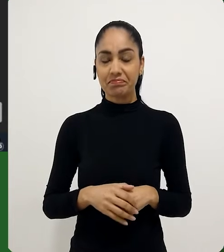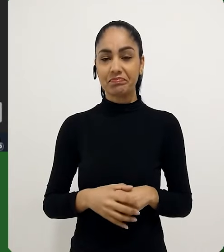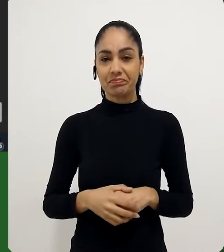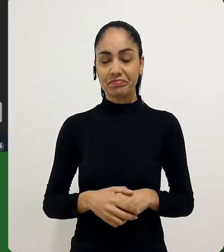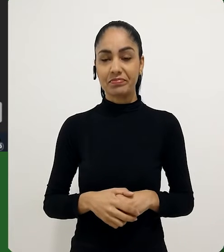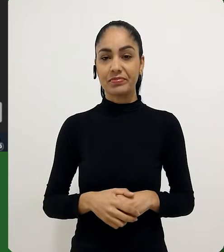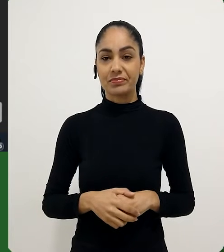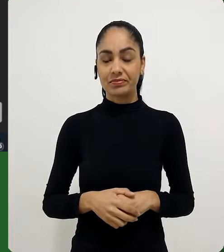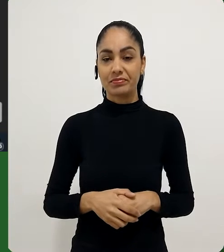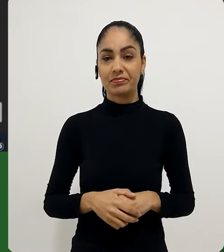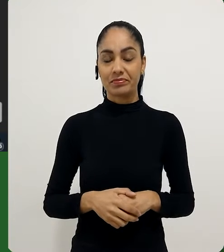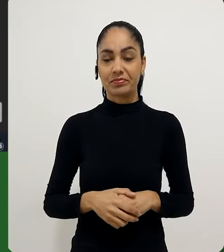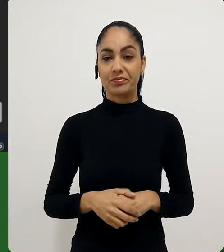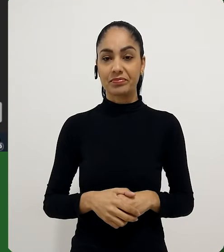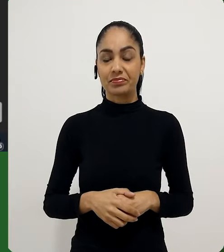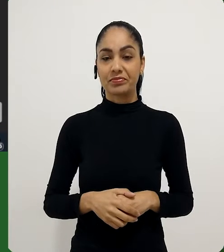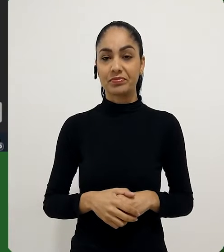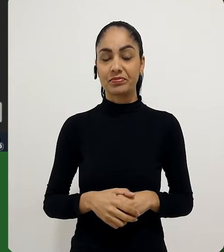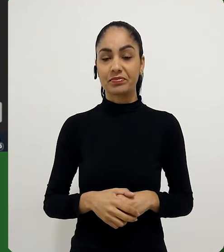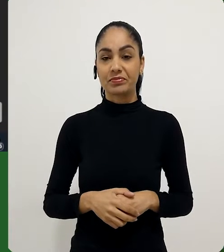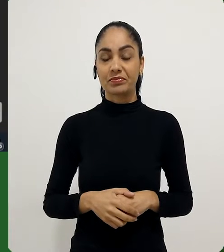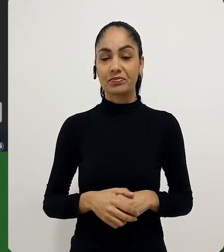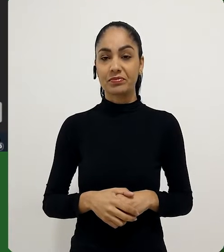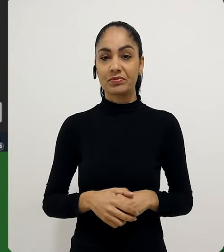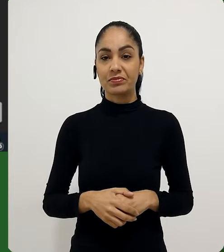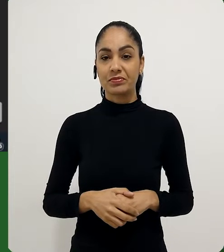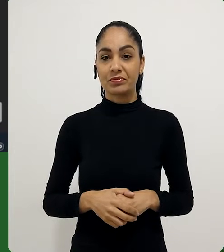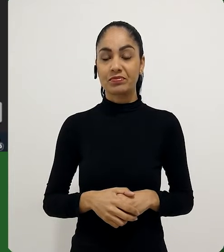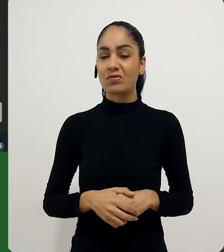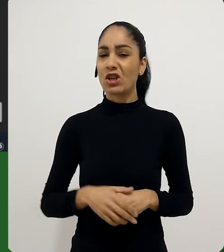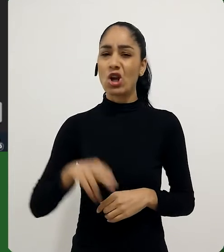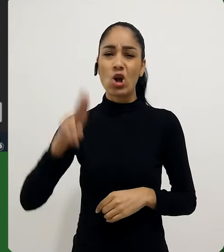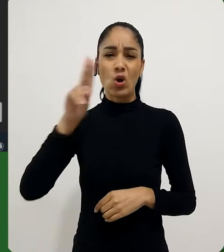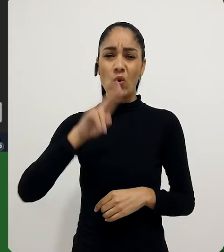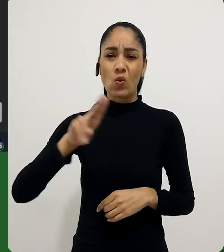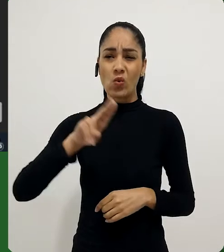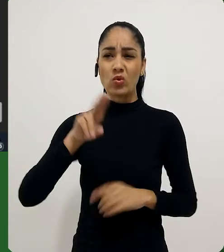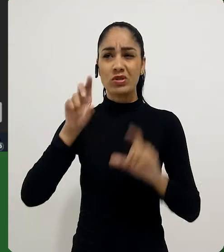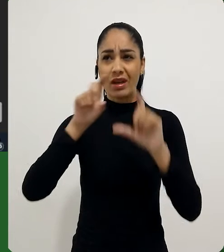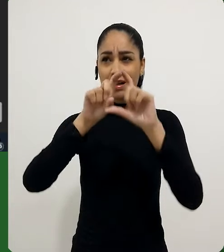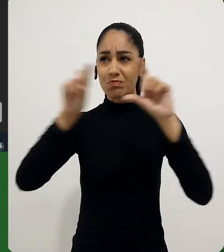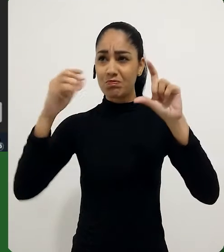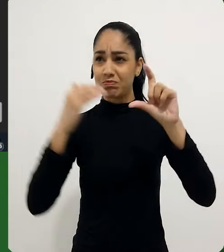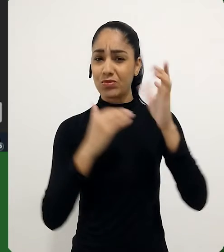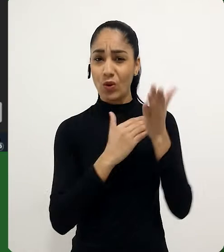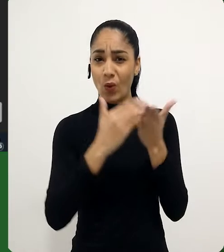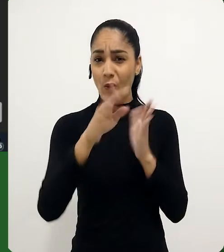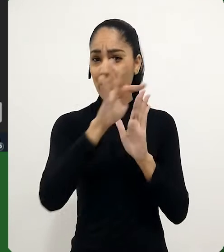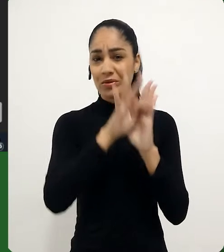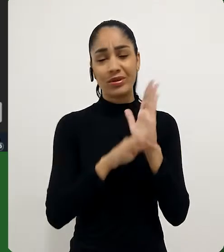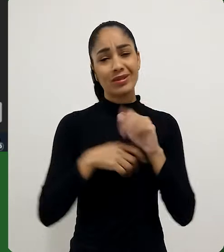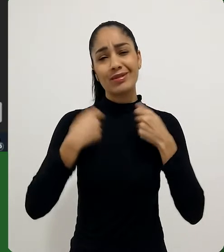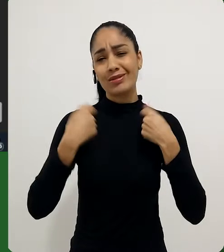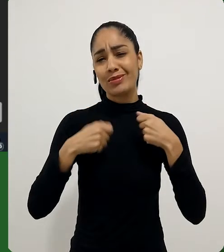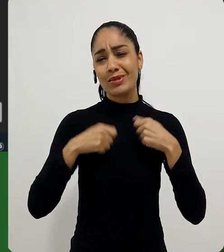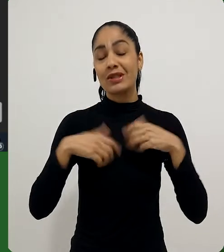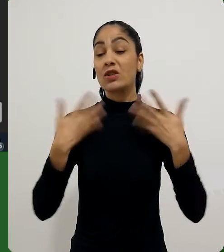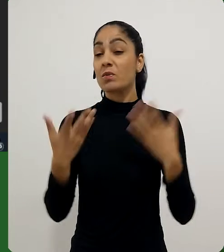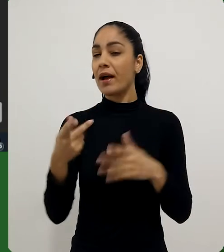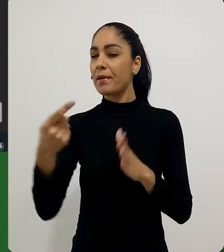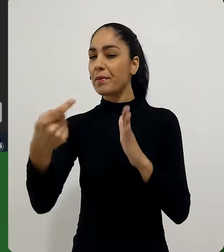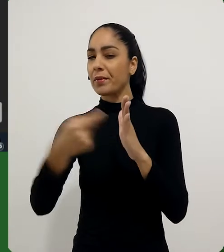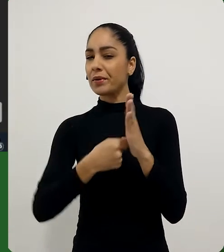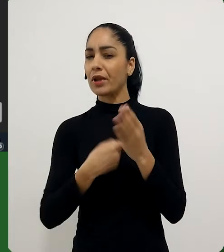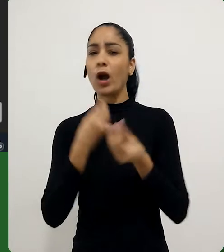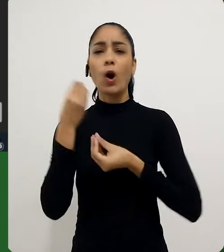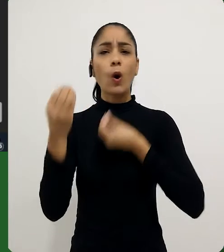carta. Então, não há necessidade mais de fazer esse preâmbulo, né? Usar desses chavões que a gente